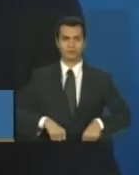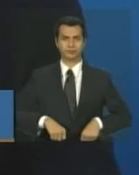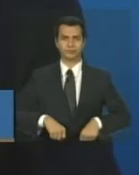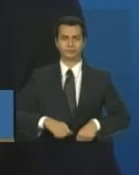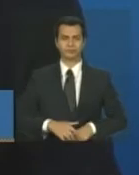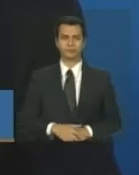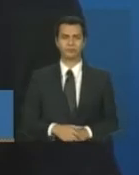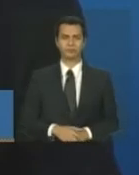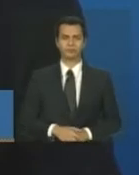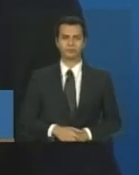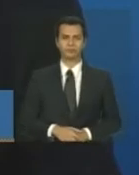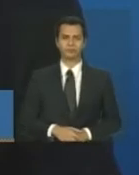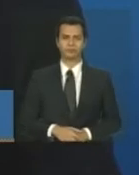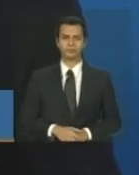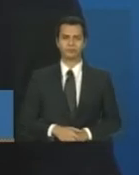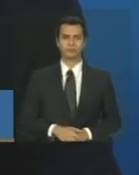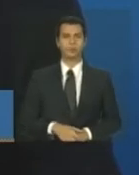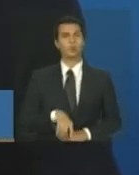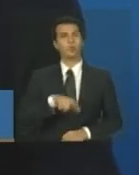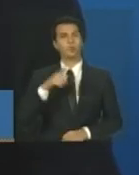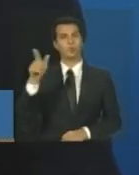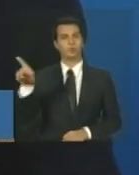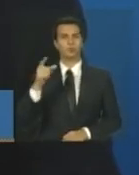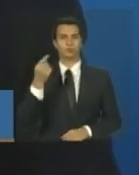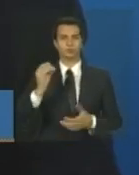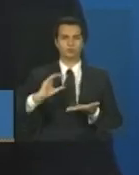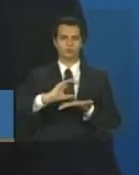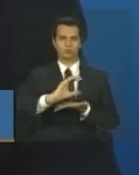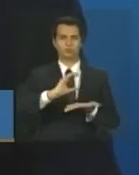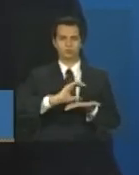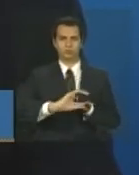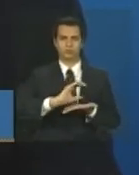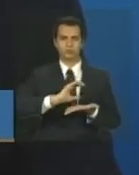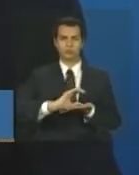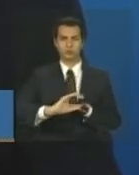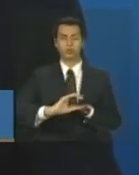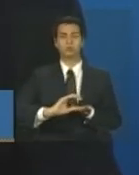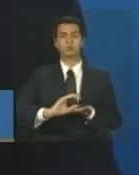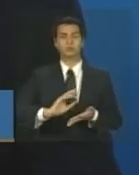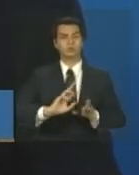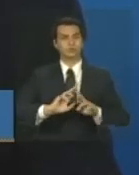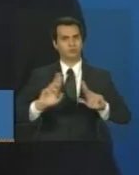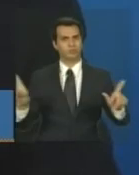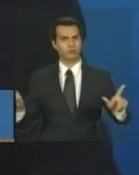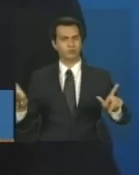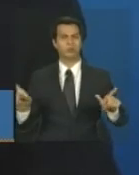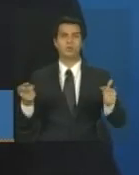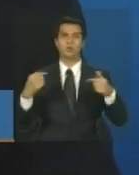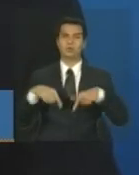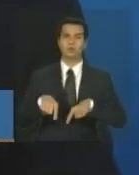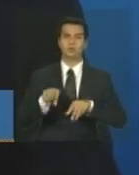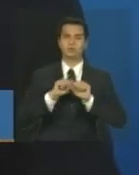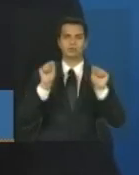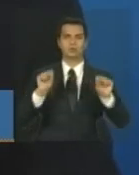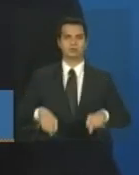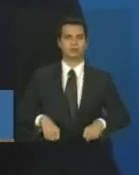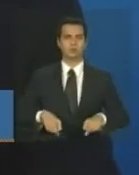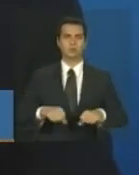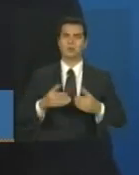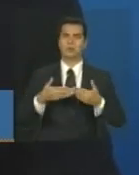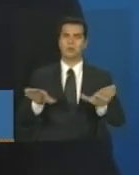Diferentemente do recursos são repassados por serviços socioassistenciais o sistema ele fica aberto